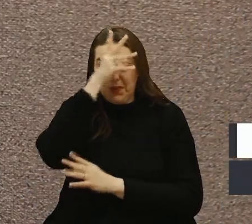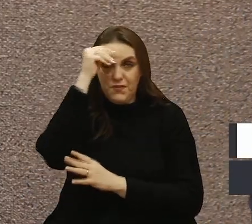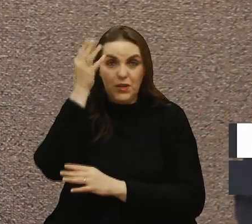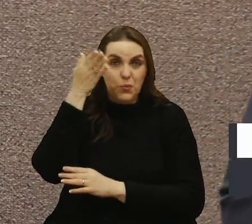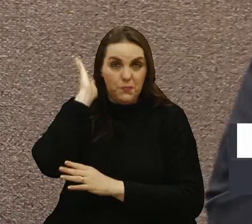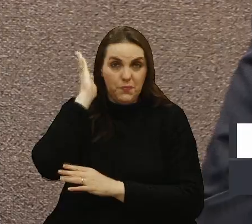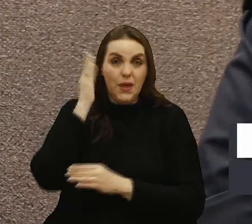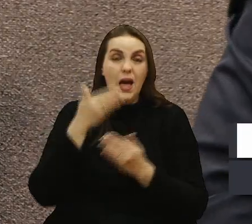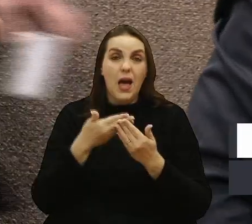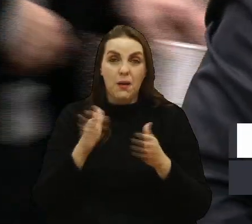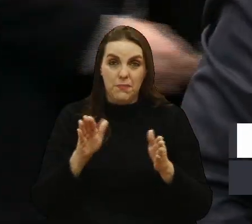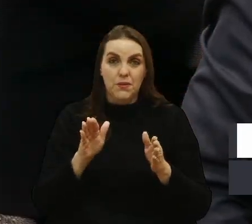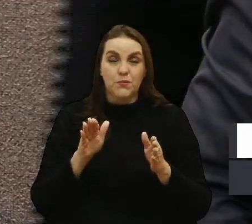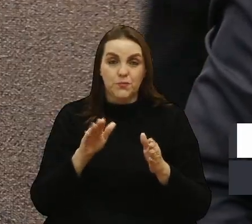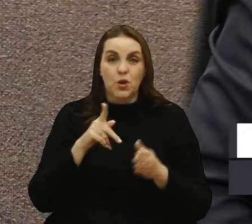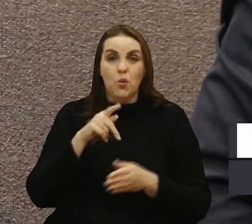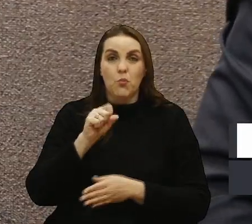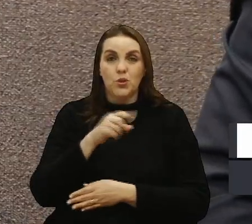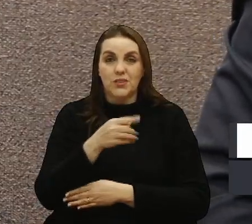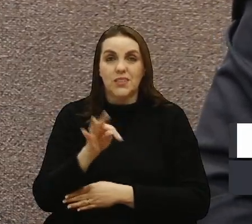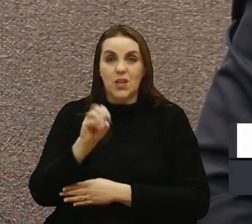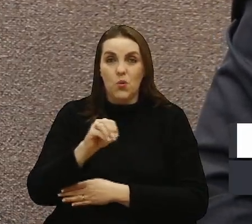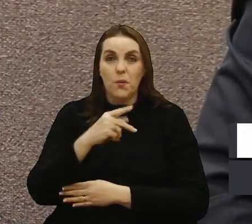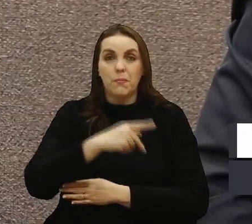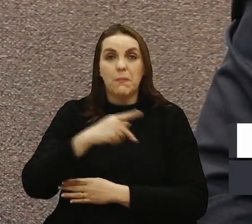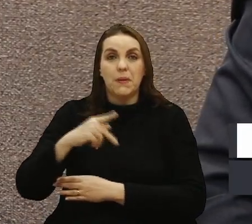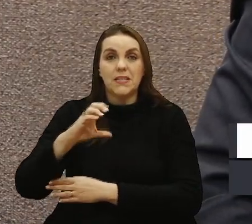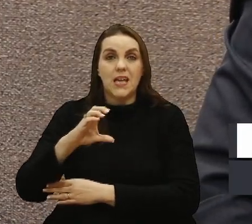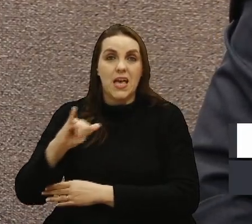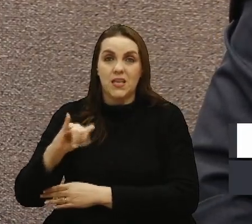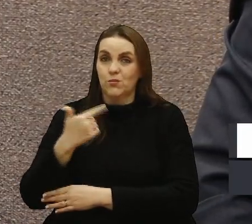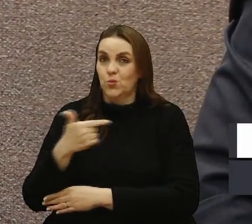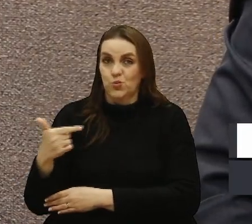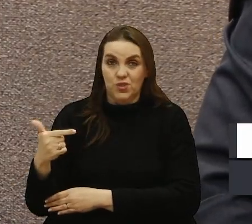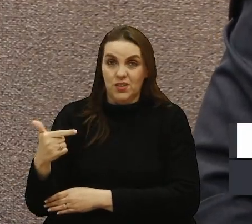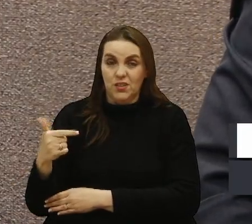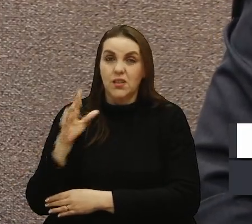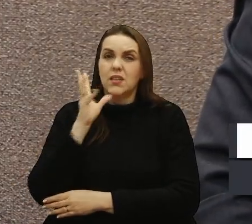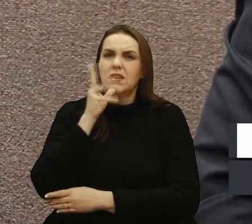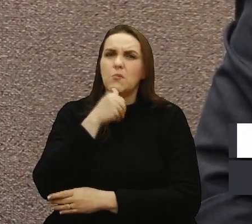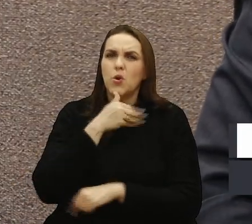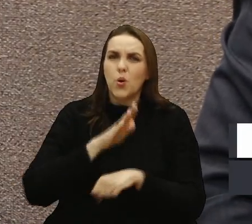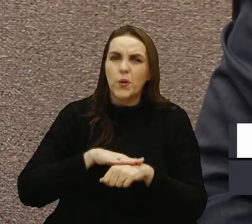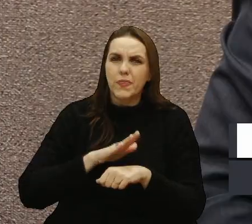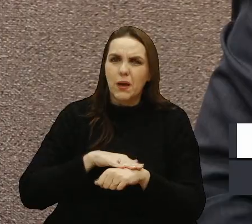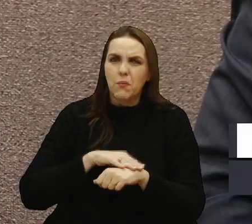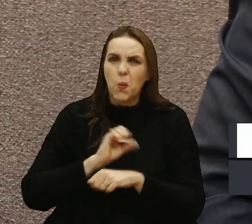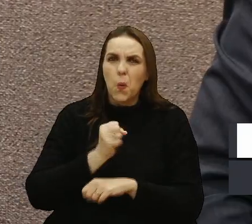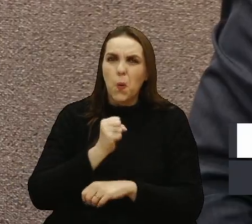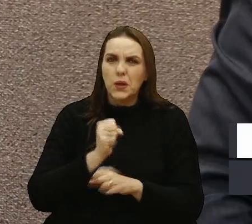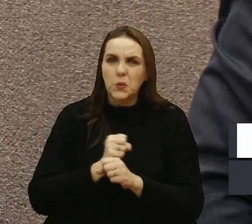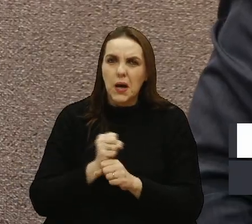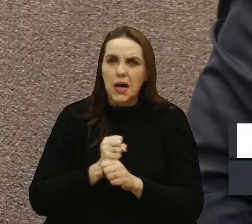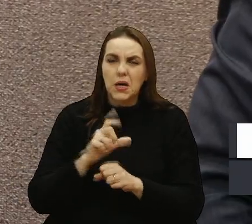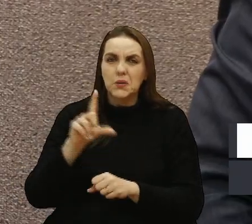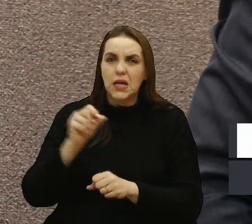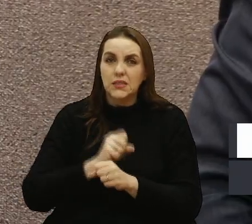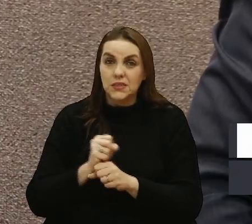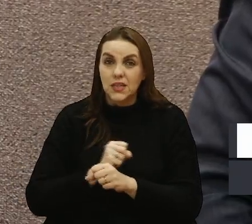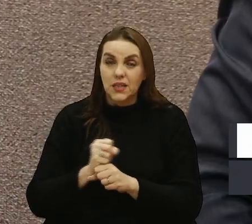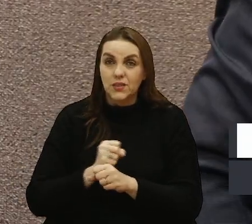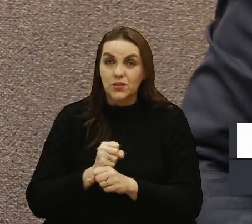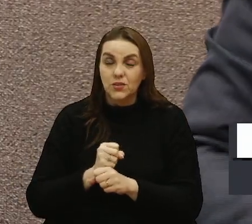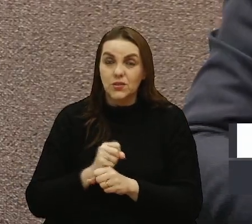postão, sem PPCI, e que demoraram quanto tempo? 8, 10 anos para que a gente fizesse então